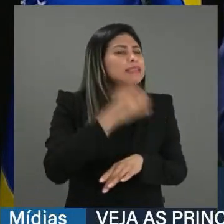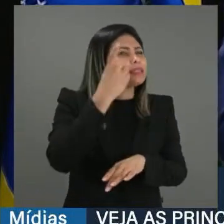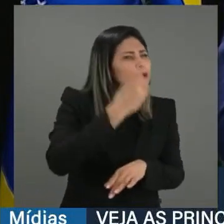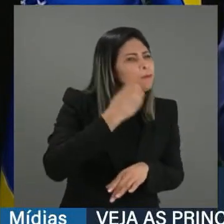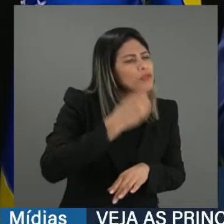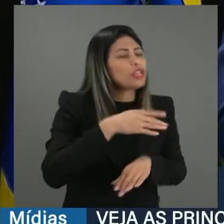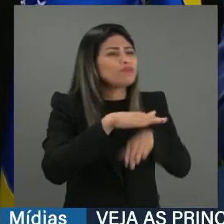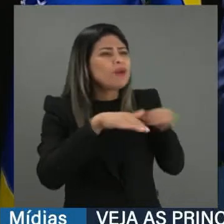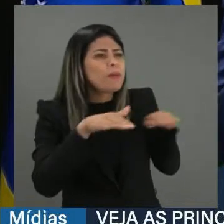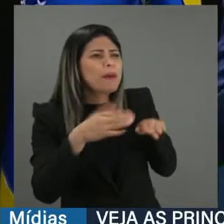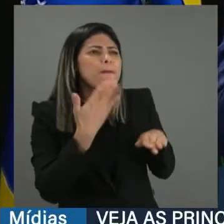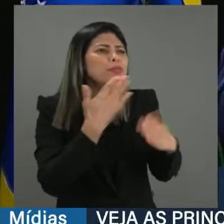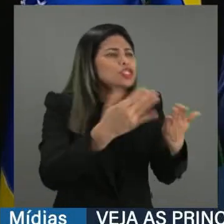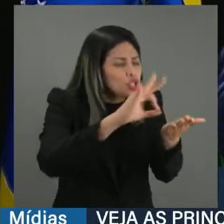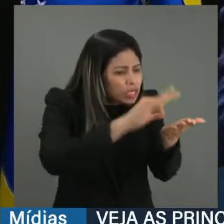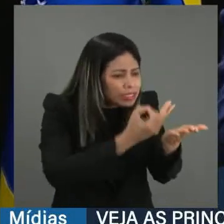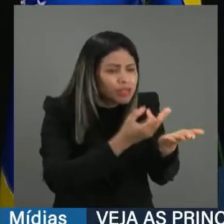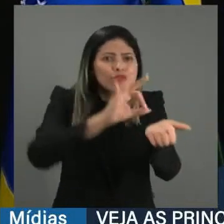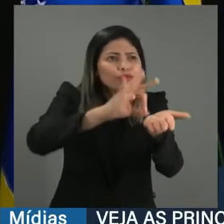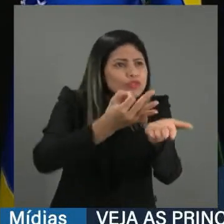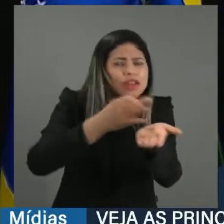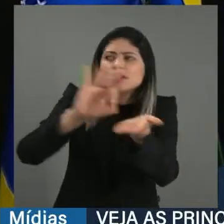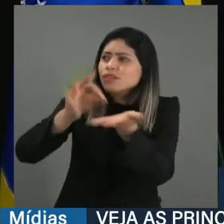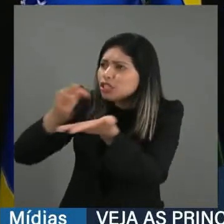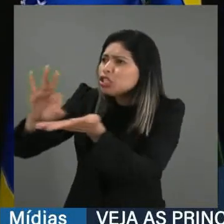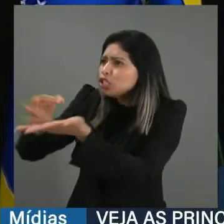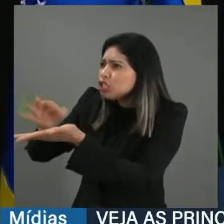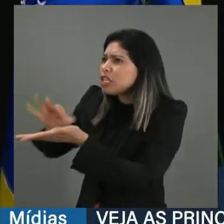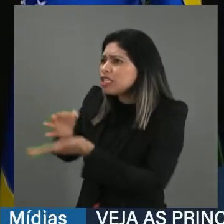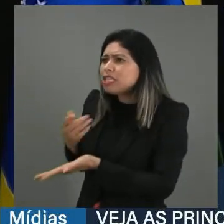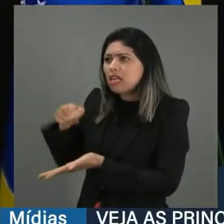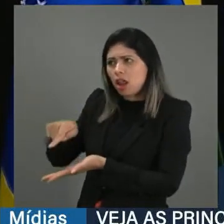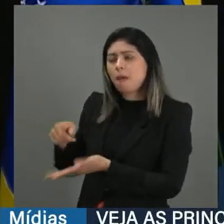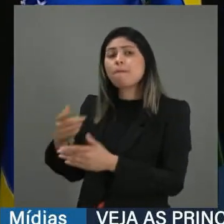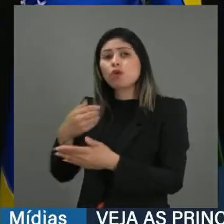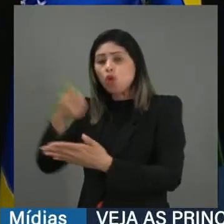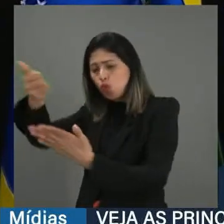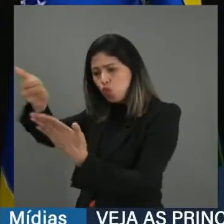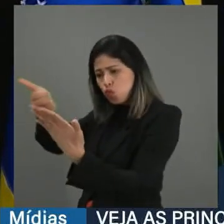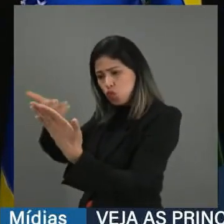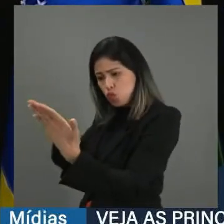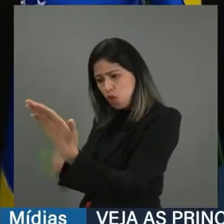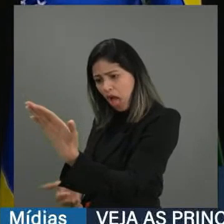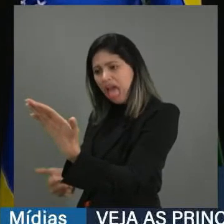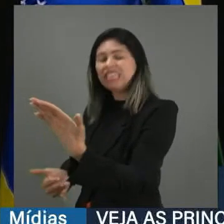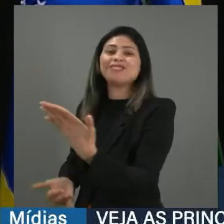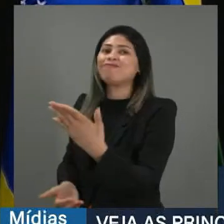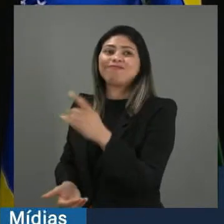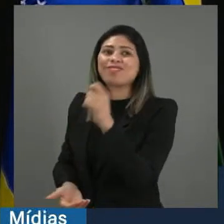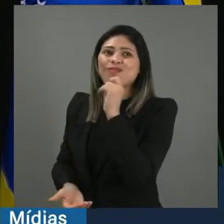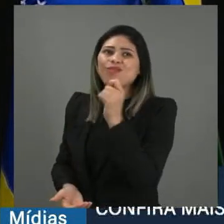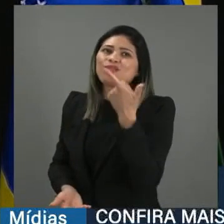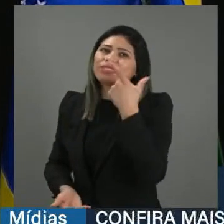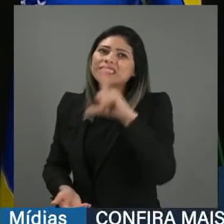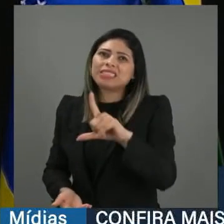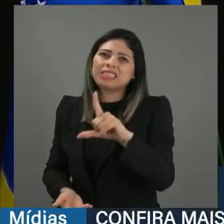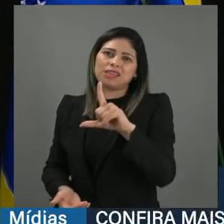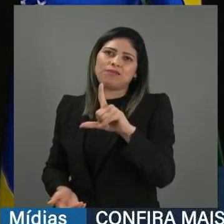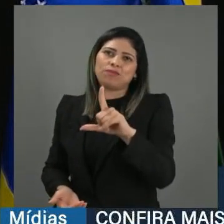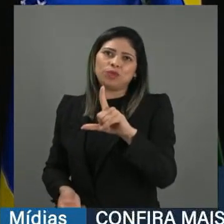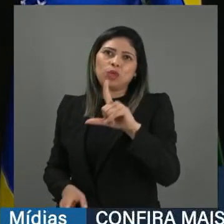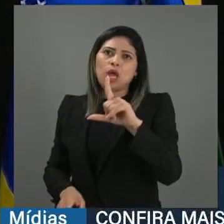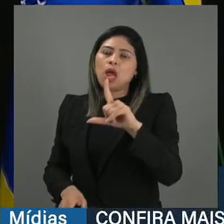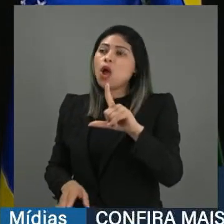uma também. Vimos que não era o momento, não conseguimos ter essa capacidade que